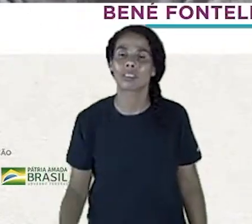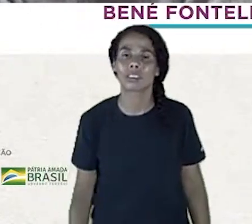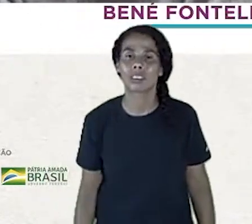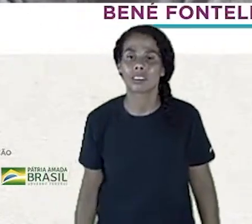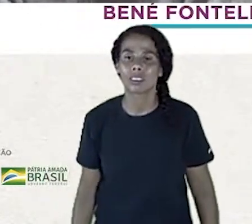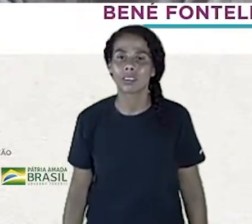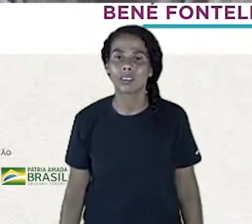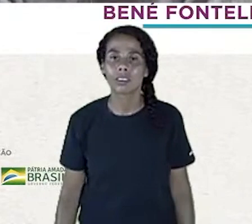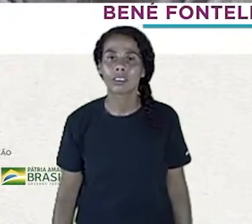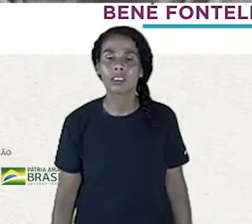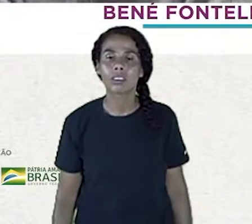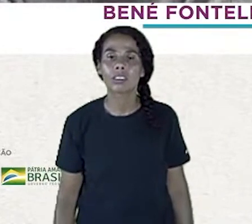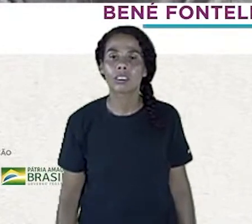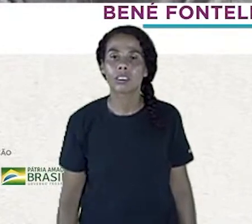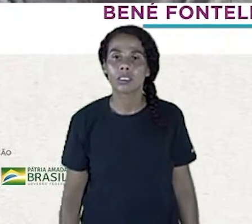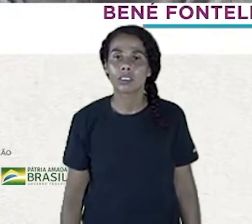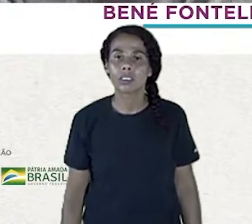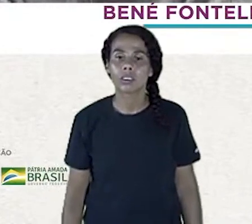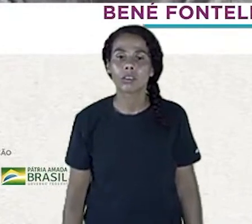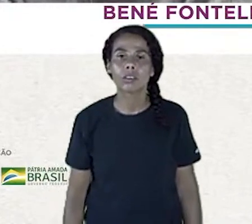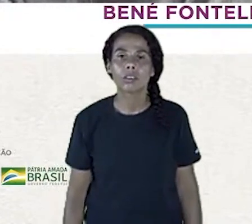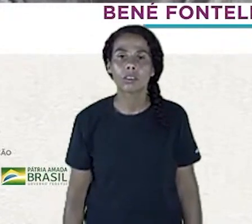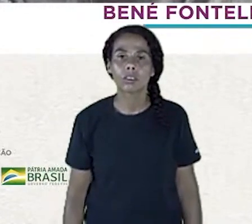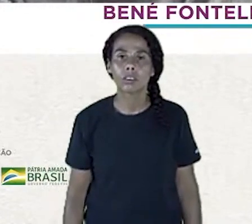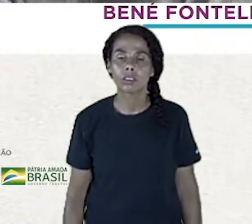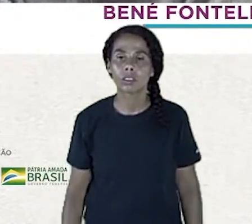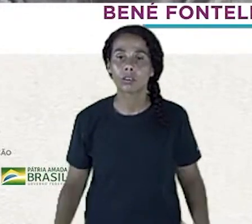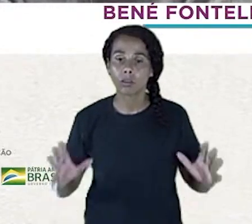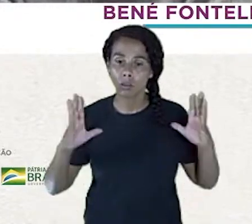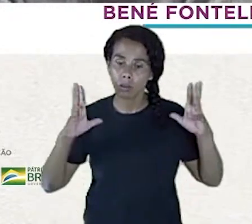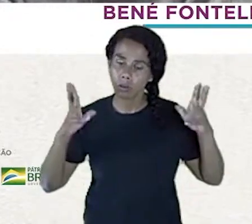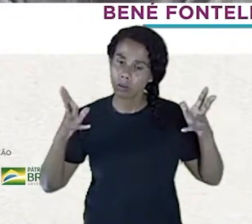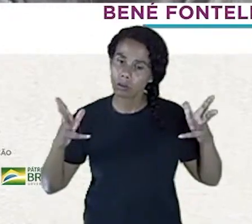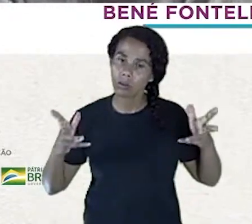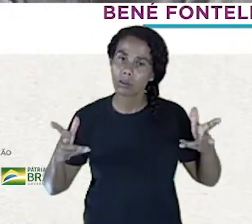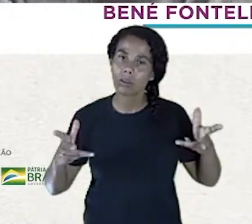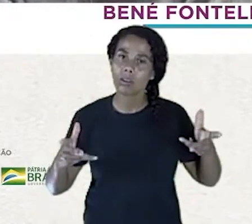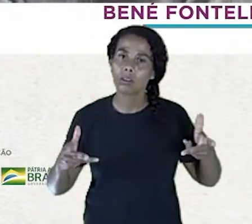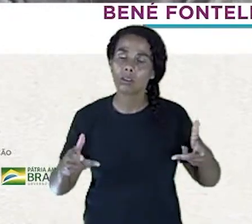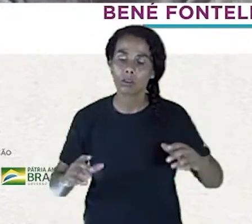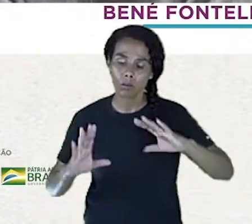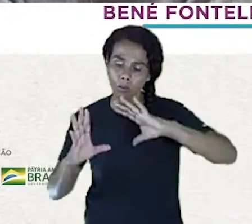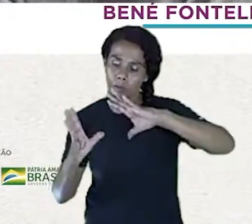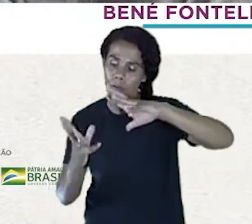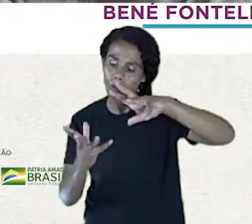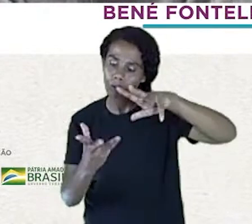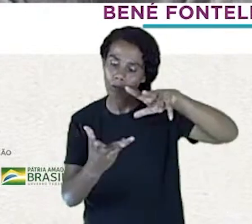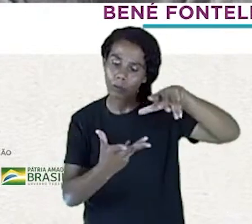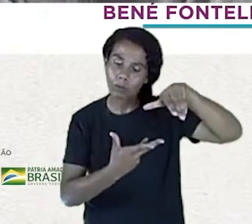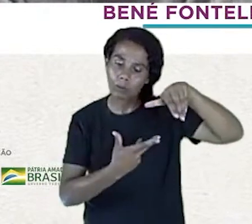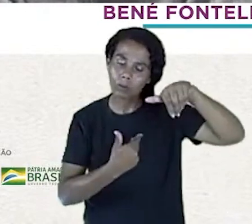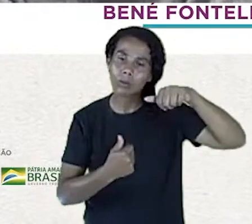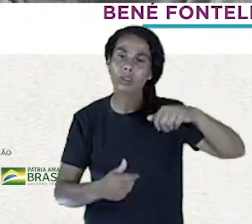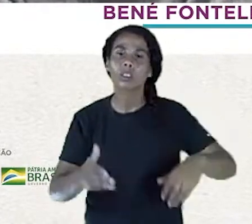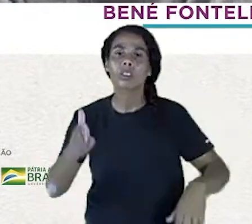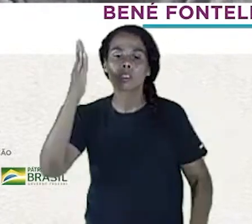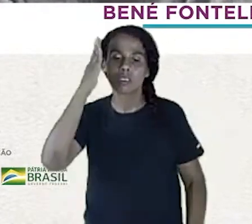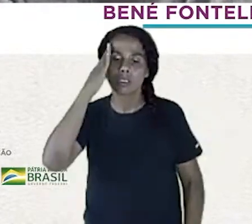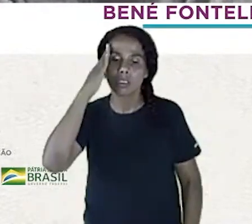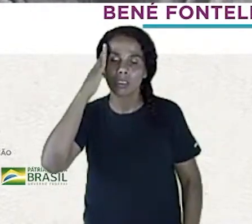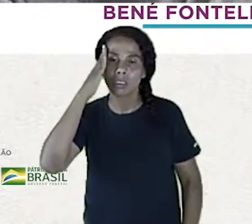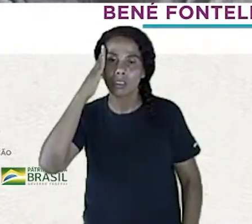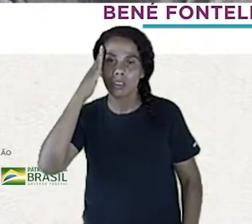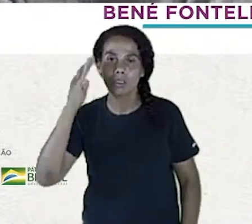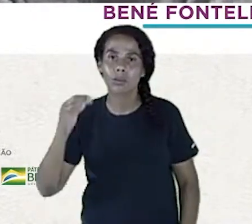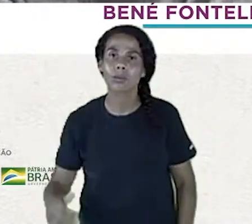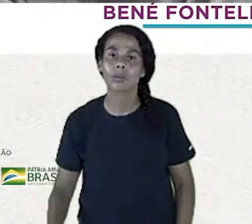imensa, enfim, nessa imensidão do universo, enfim, com as contrações e descontrações, com os Big